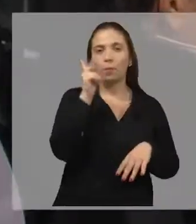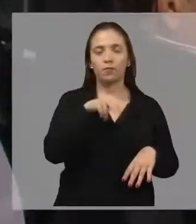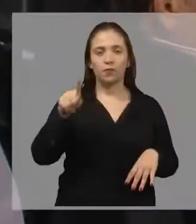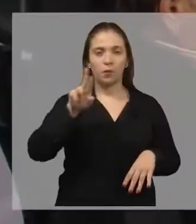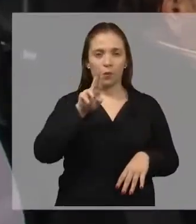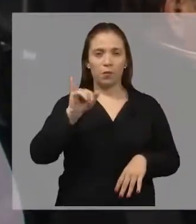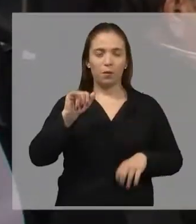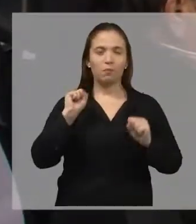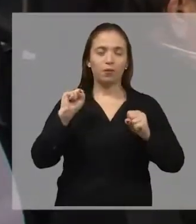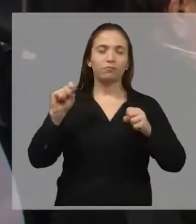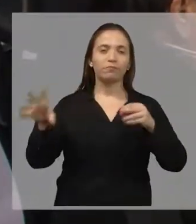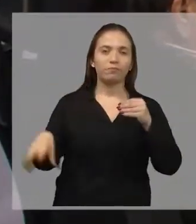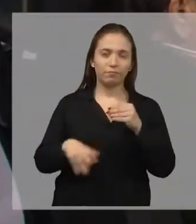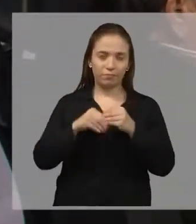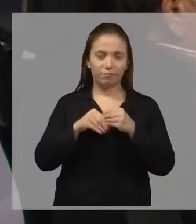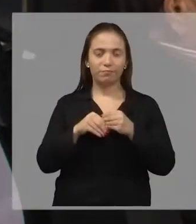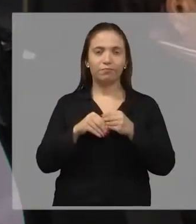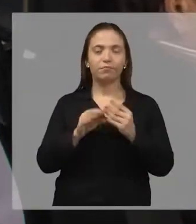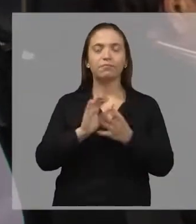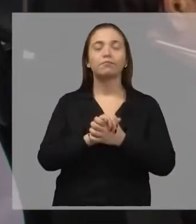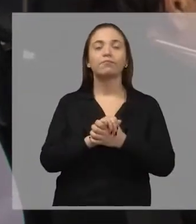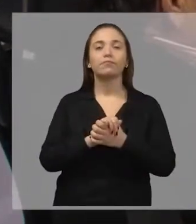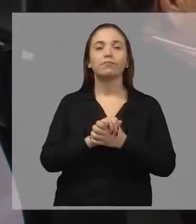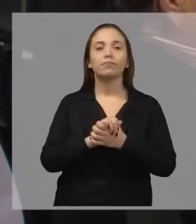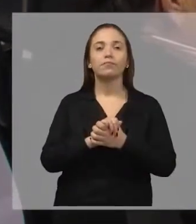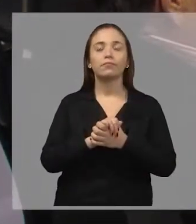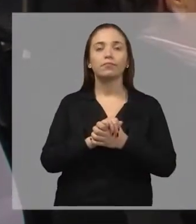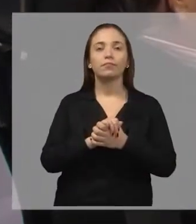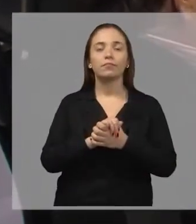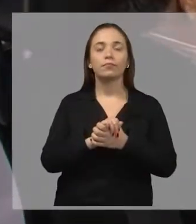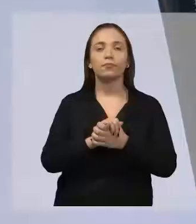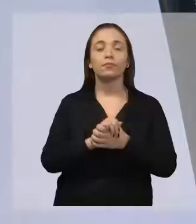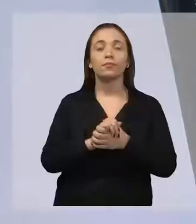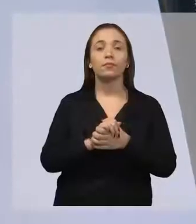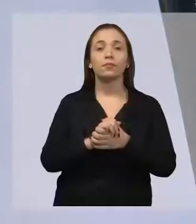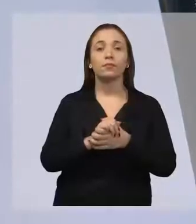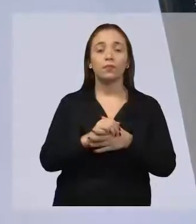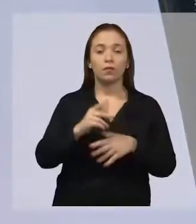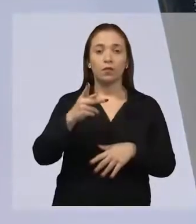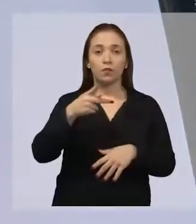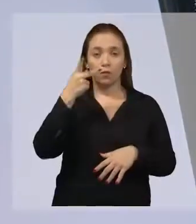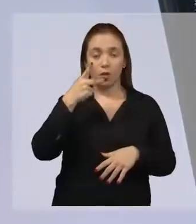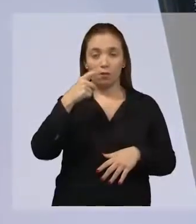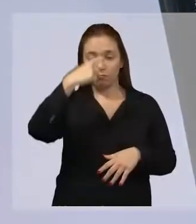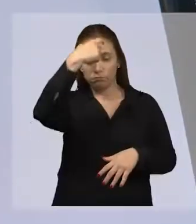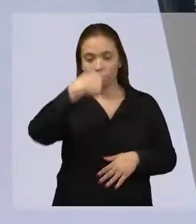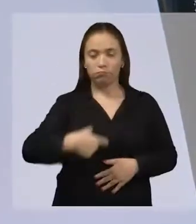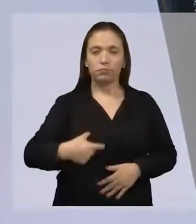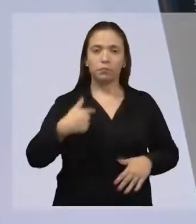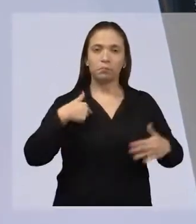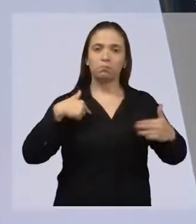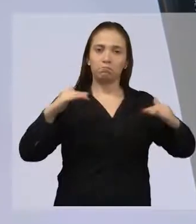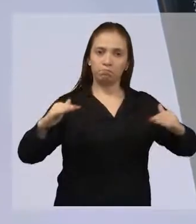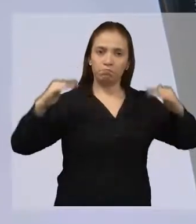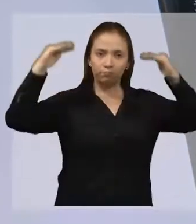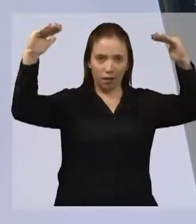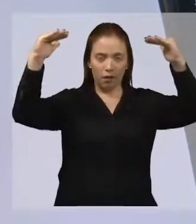seria dado. Se nós não mudamos o sistema político, ele é este que está aí, que é o que ele herdou do que tem para trás, ele teria que dar